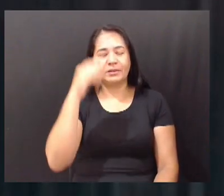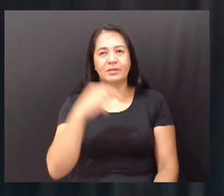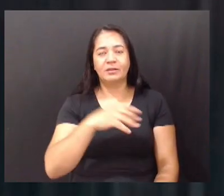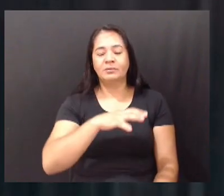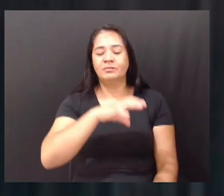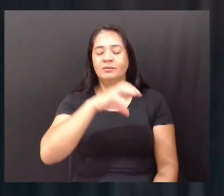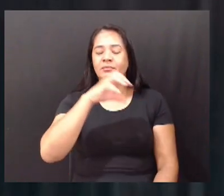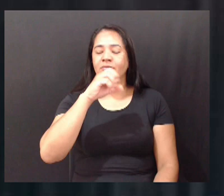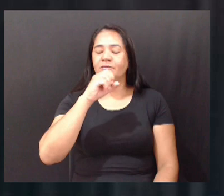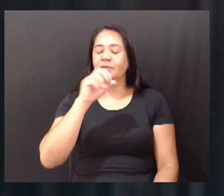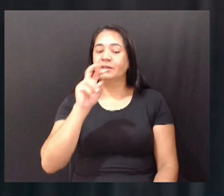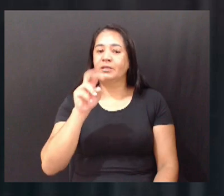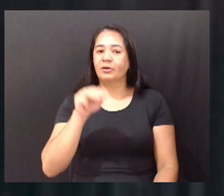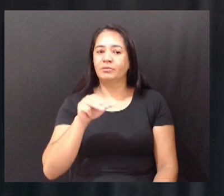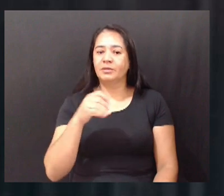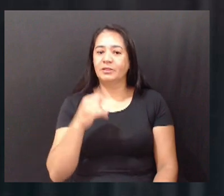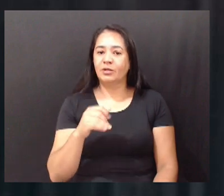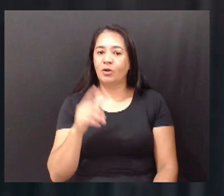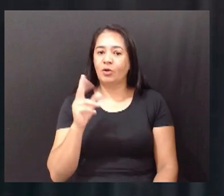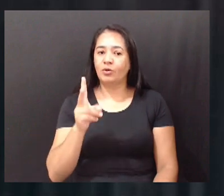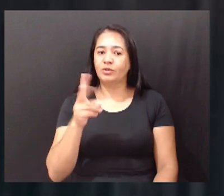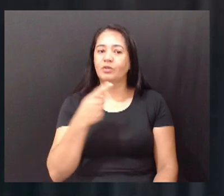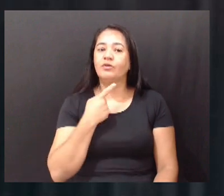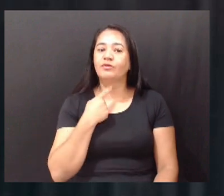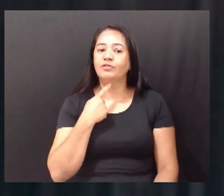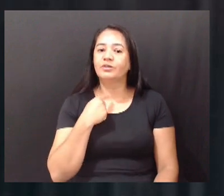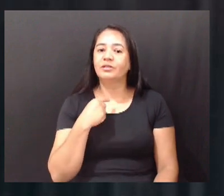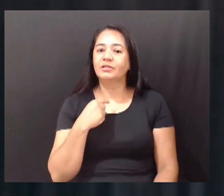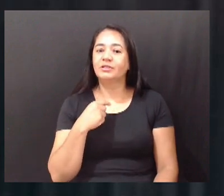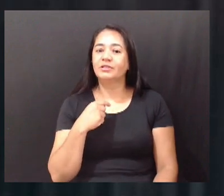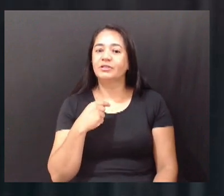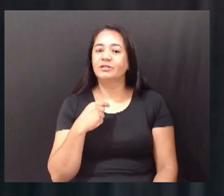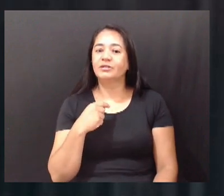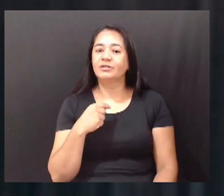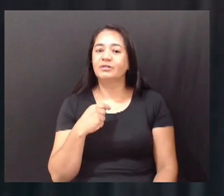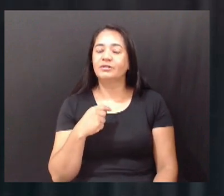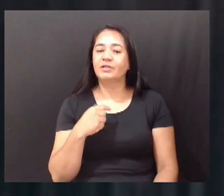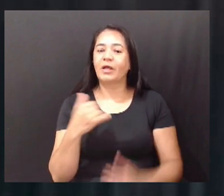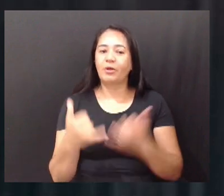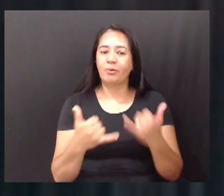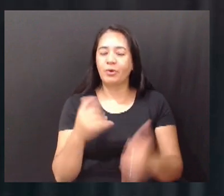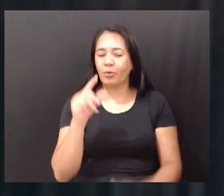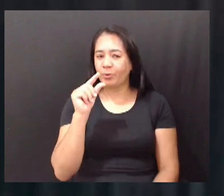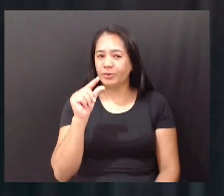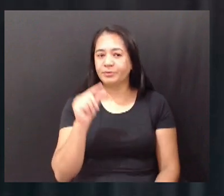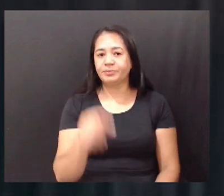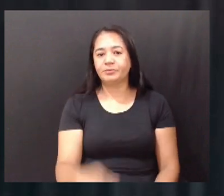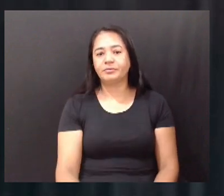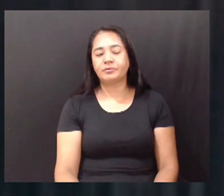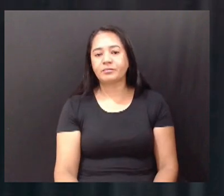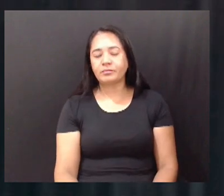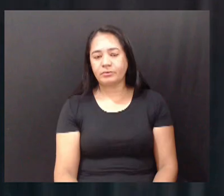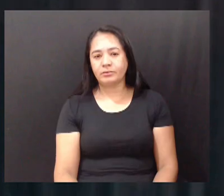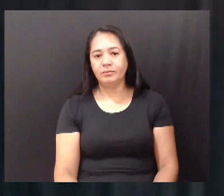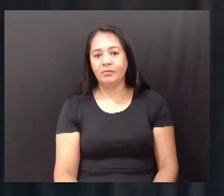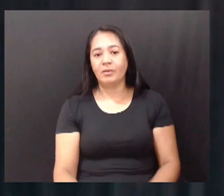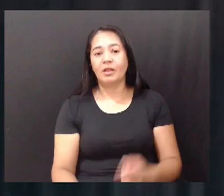Se eu continuar com vontade, aí eu mexo um pouco, jogo um pouquinho, né? Só esse tempo, às vezes, já faz